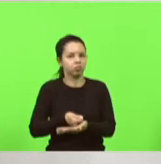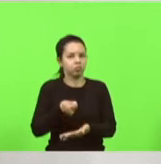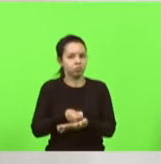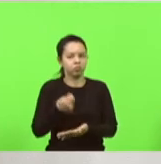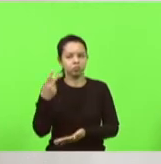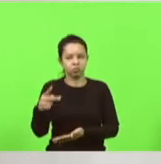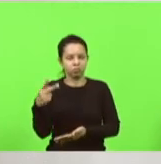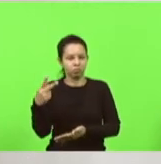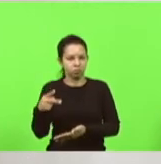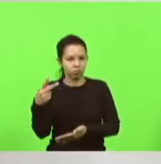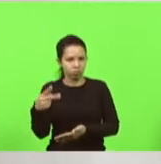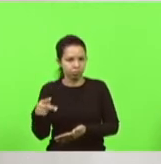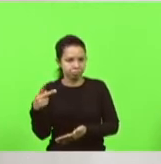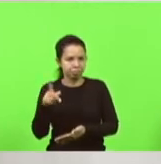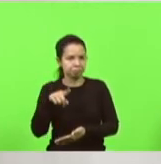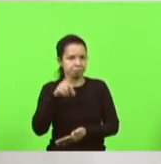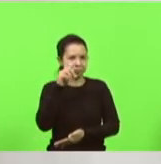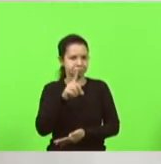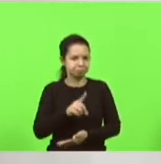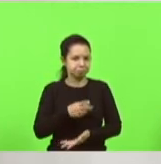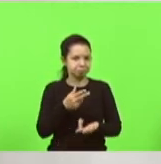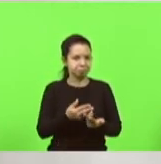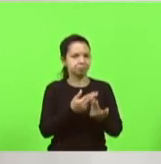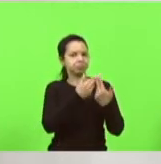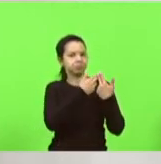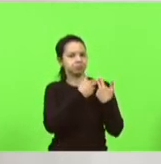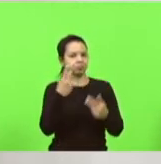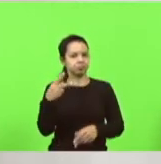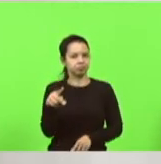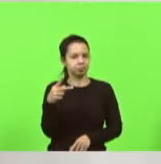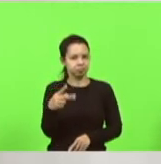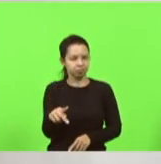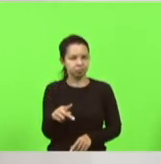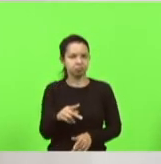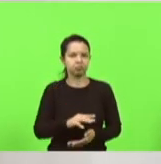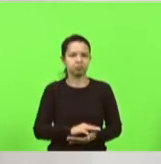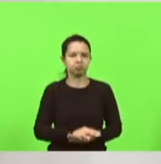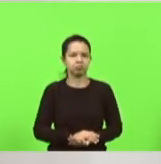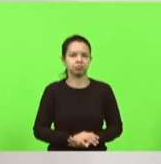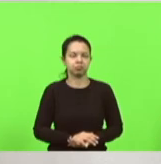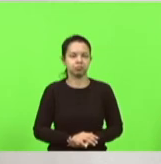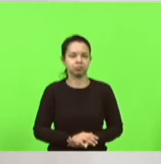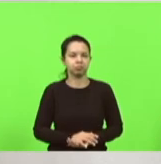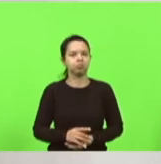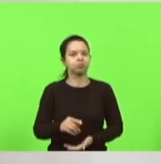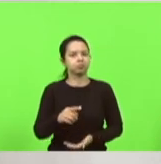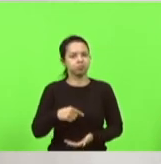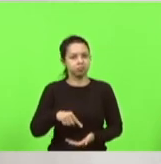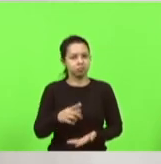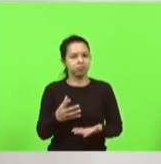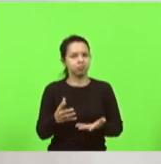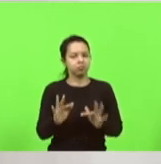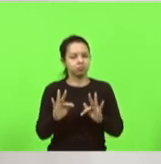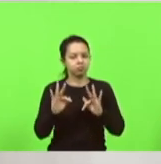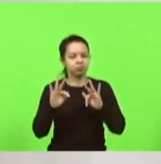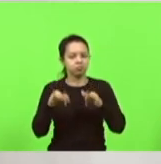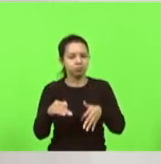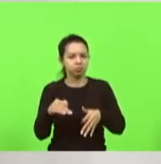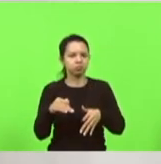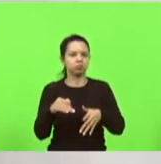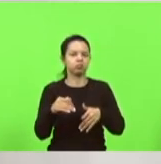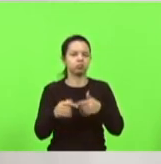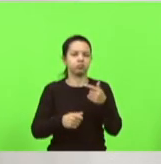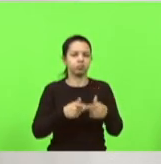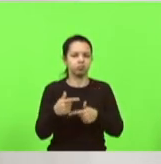o que é de direito, o que é a responsabilidade dele, e querendo, ao final da vida, então, ter